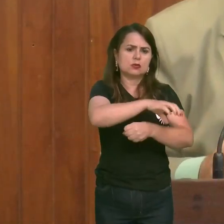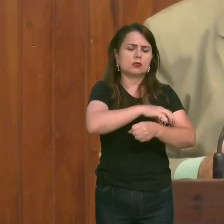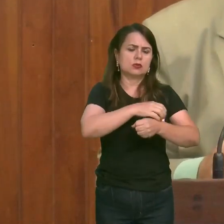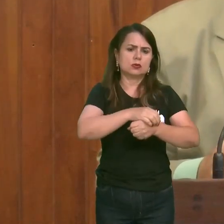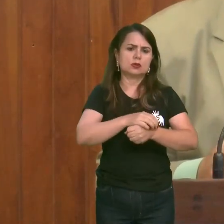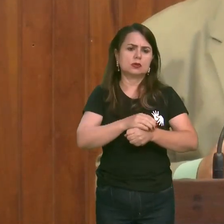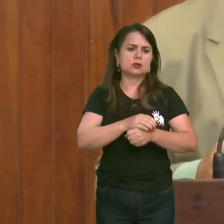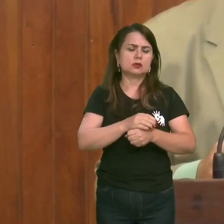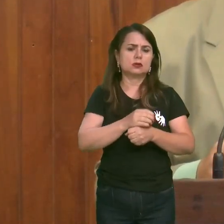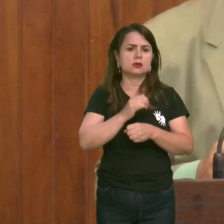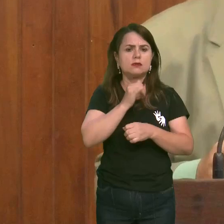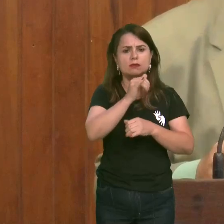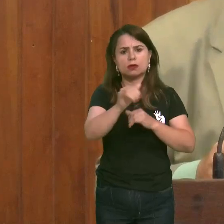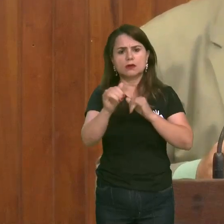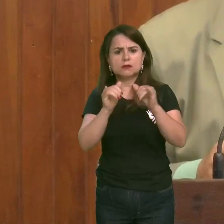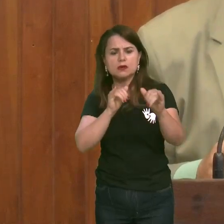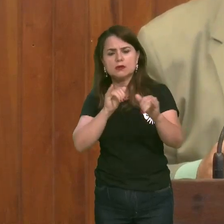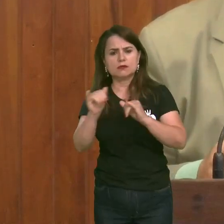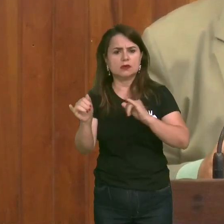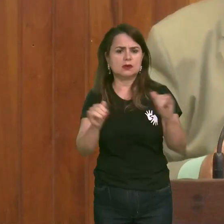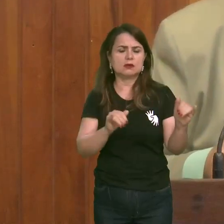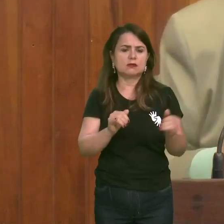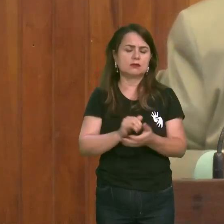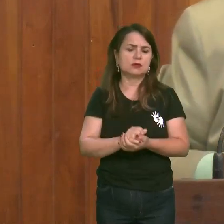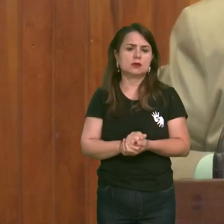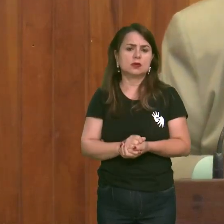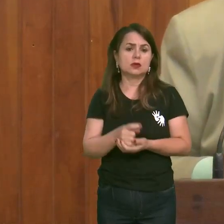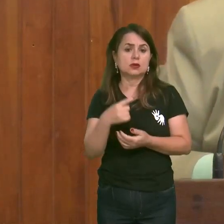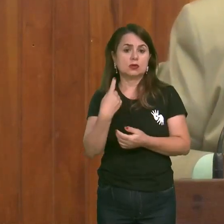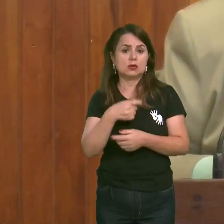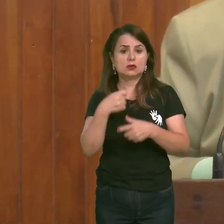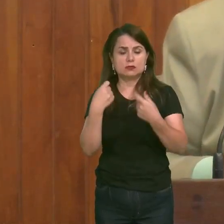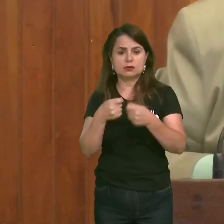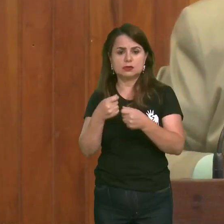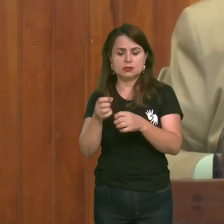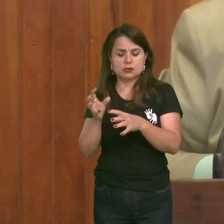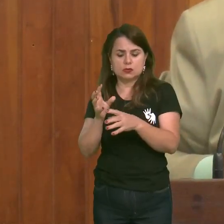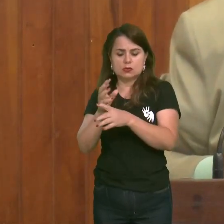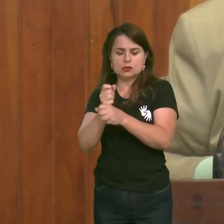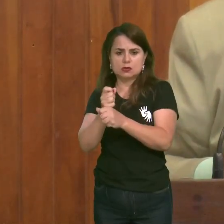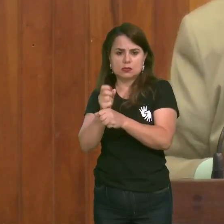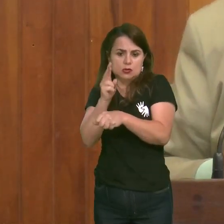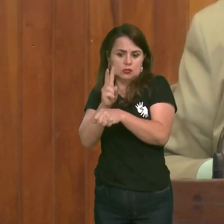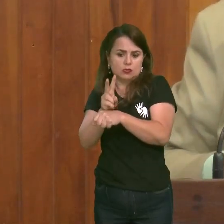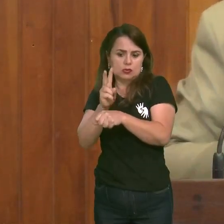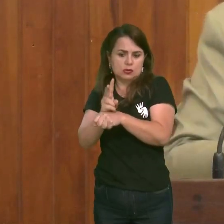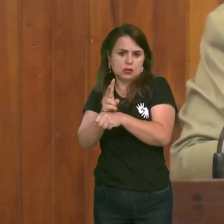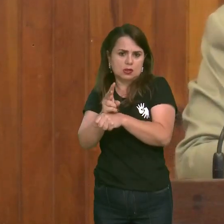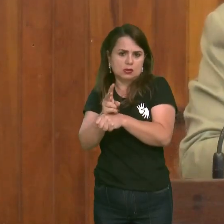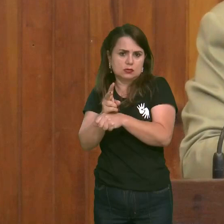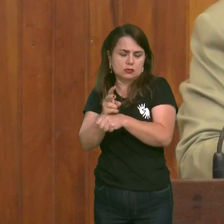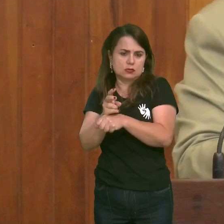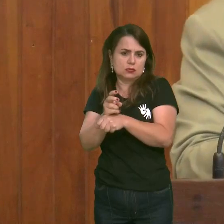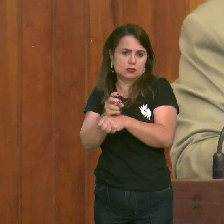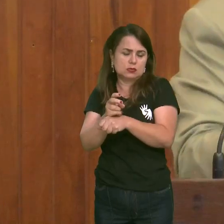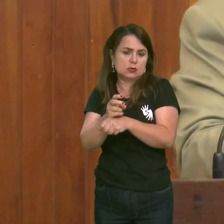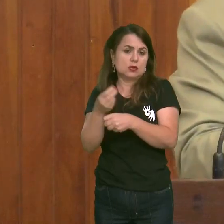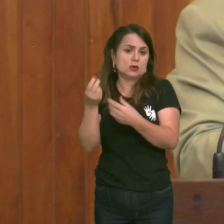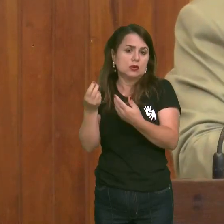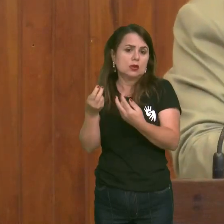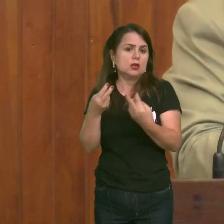casa só gastar o que realmente ganha o que recebe o que tiver de coitada da dona de casa